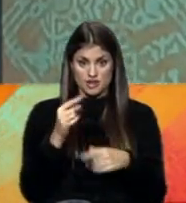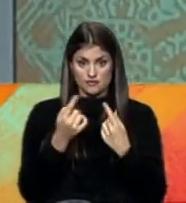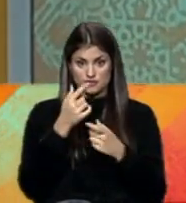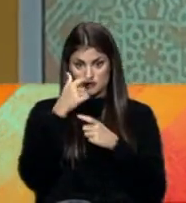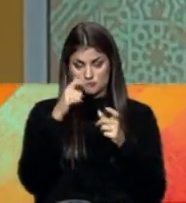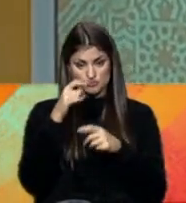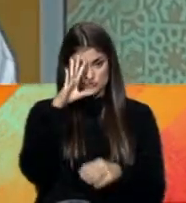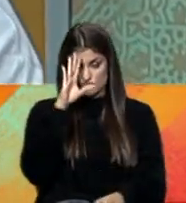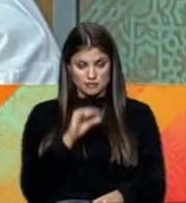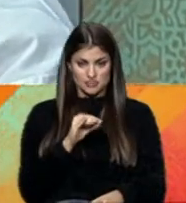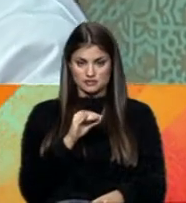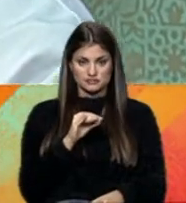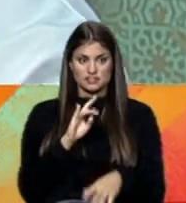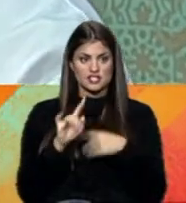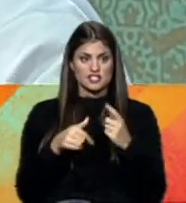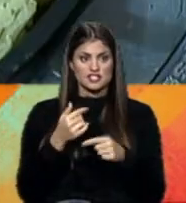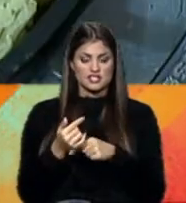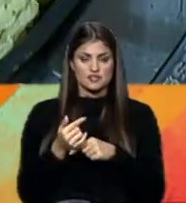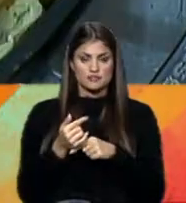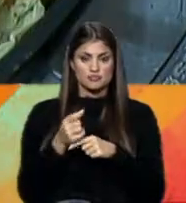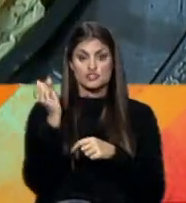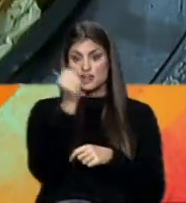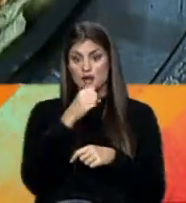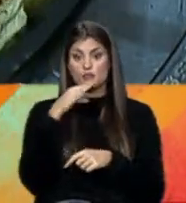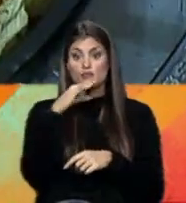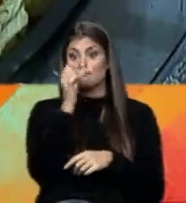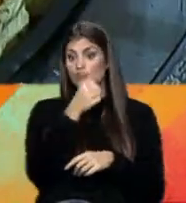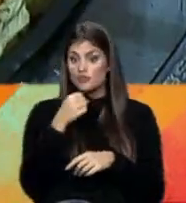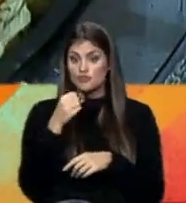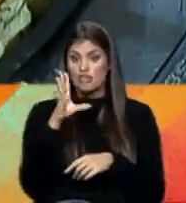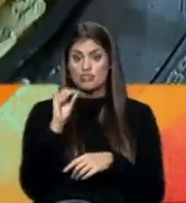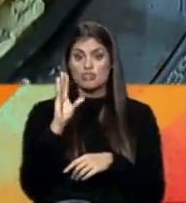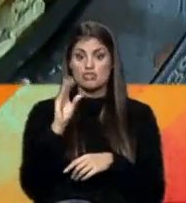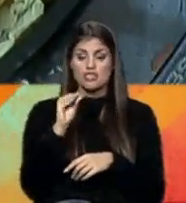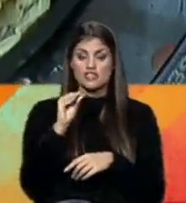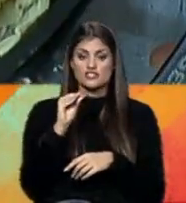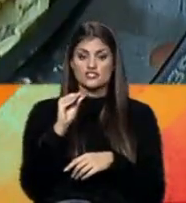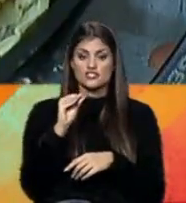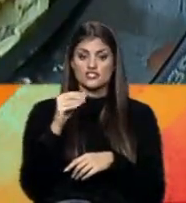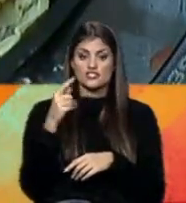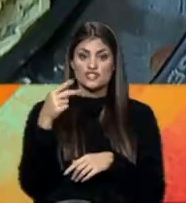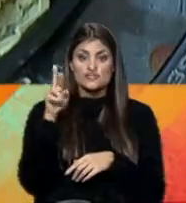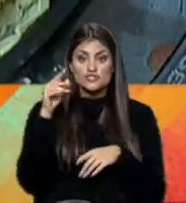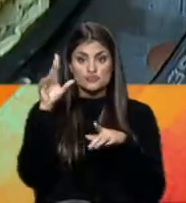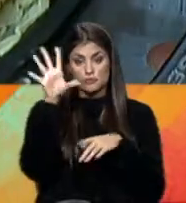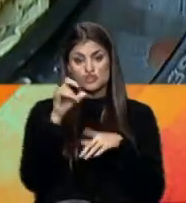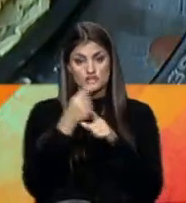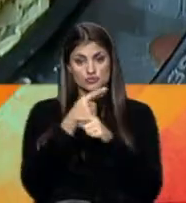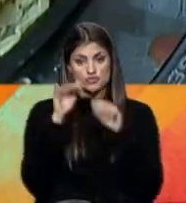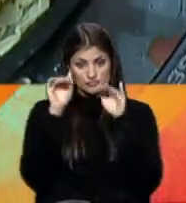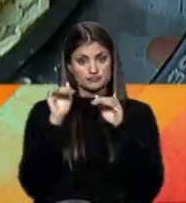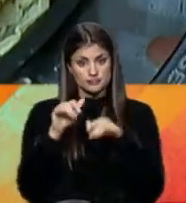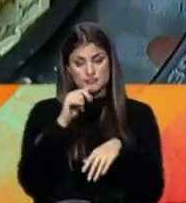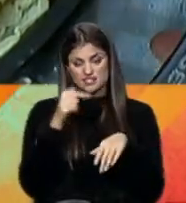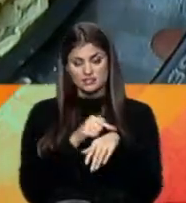não sabem. E depois abrem 10 vezes o frigorífico, vão 10 vezes à despensa. Sem e por isso perdem imenso tempo. Portanto,